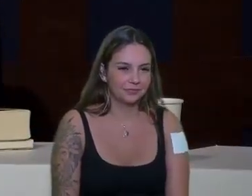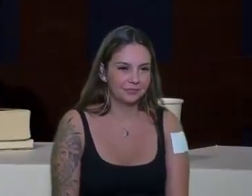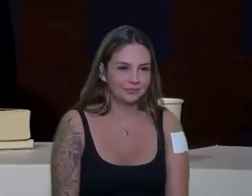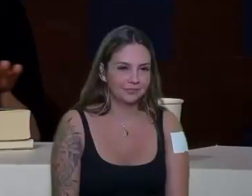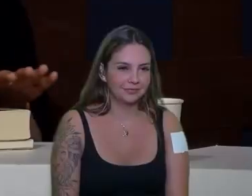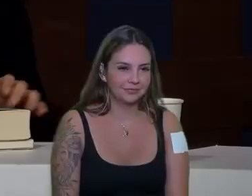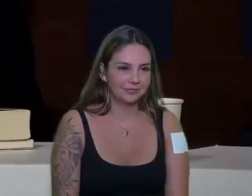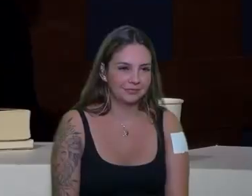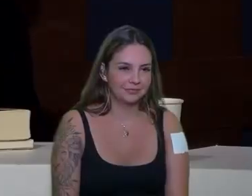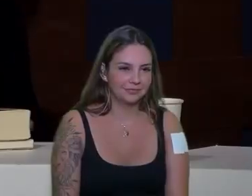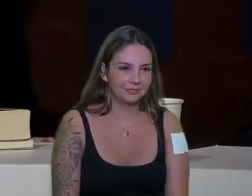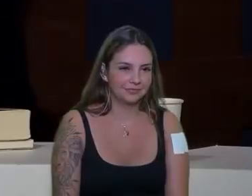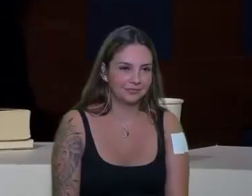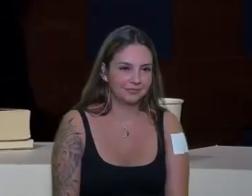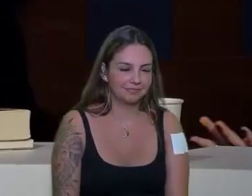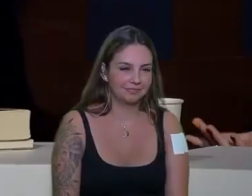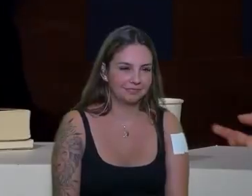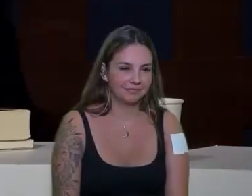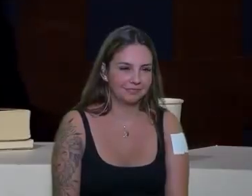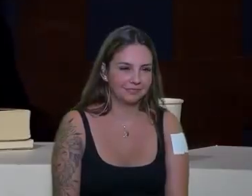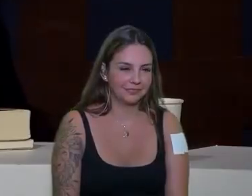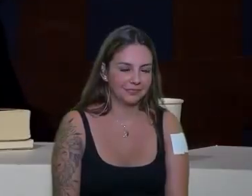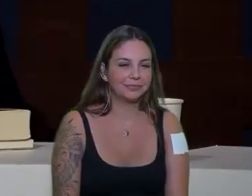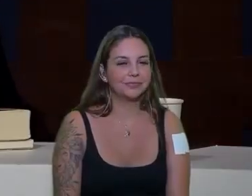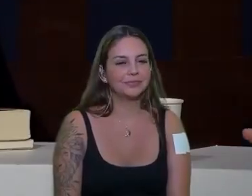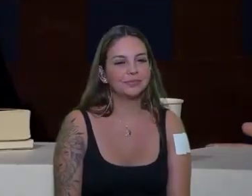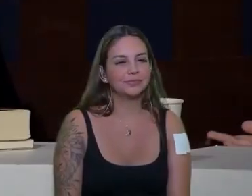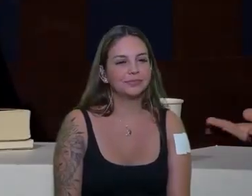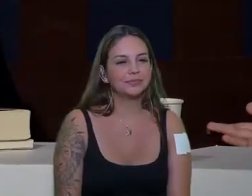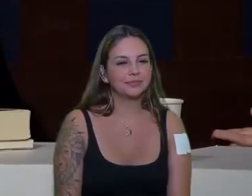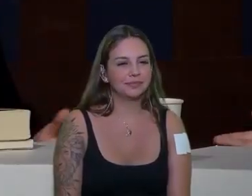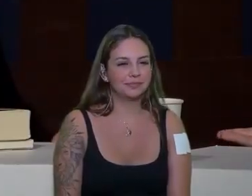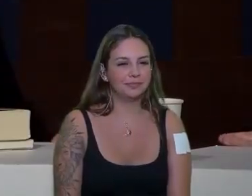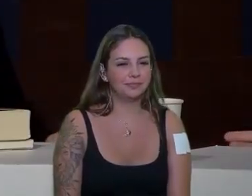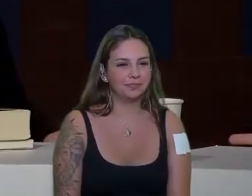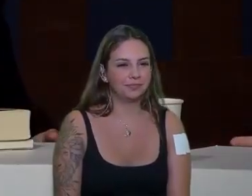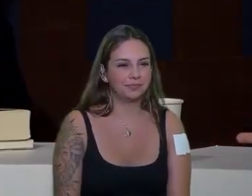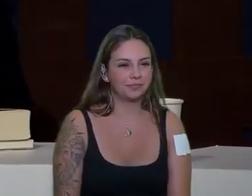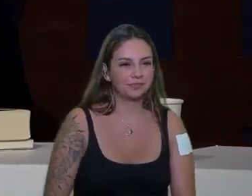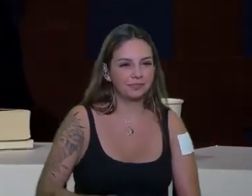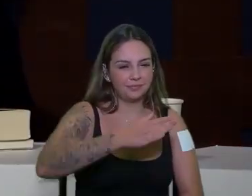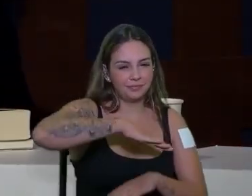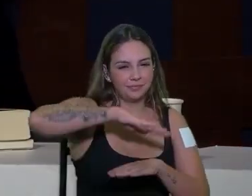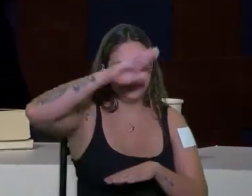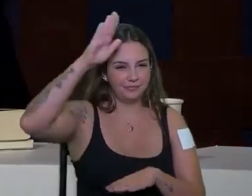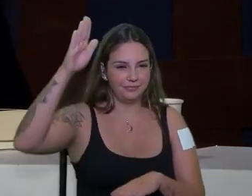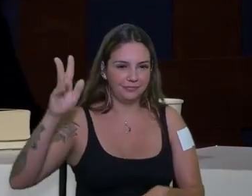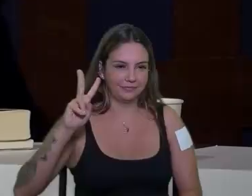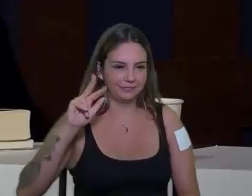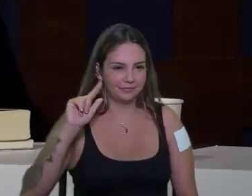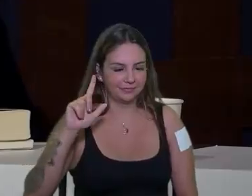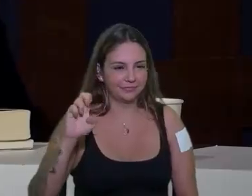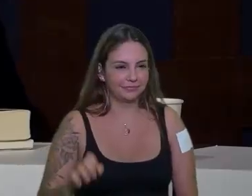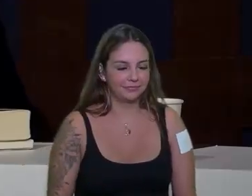tá nas planícies e se fechar. Muito mais legal as montanhas e os vales, não é? Não? Então.